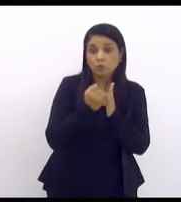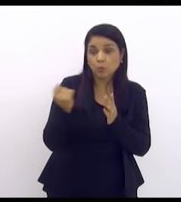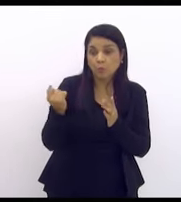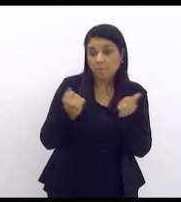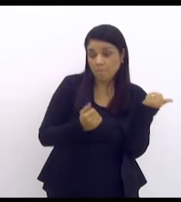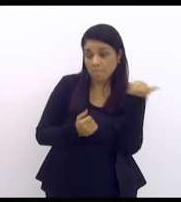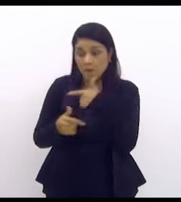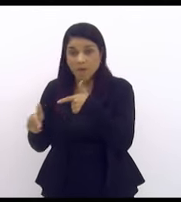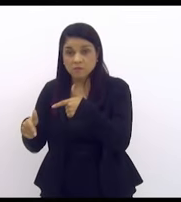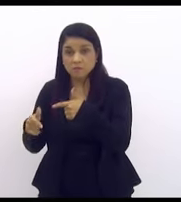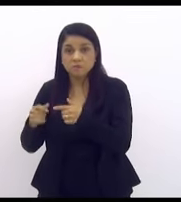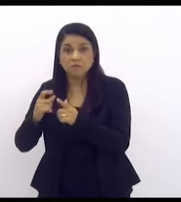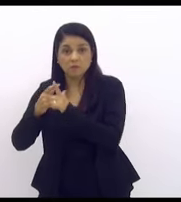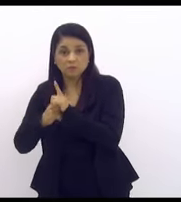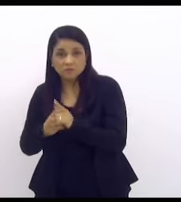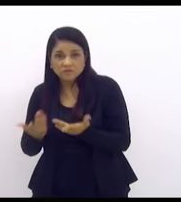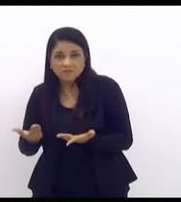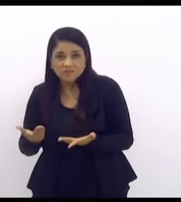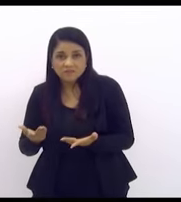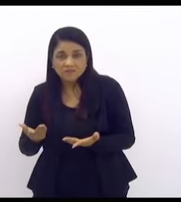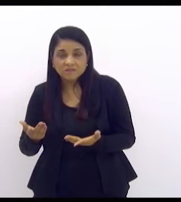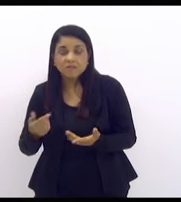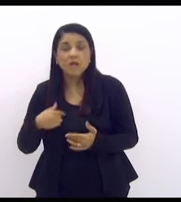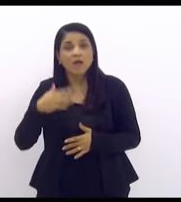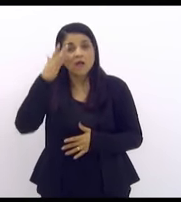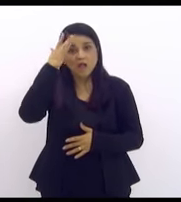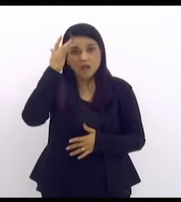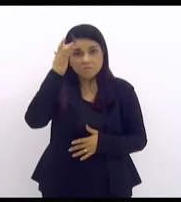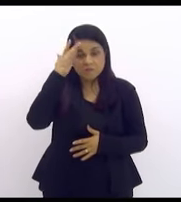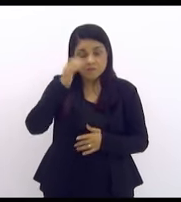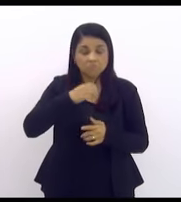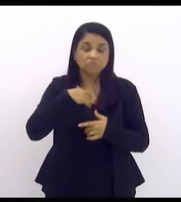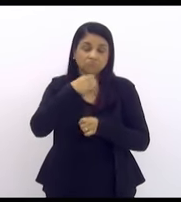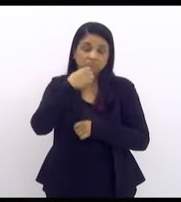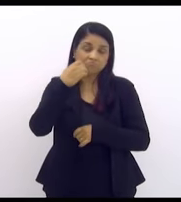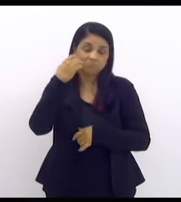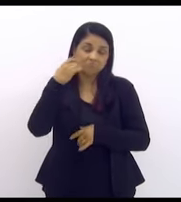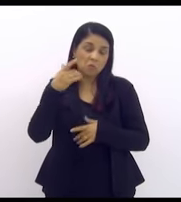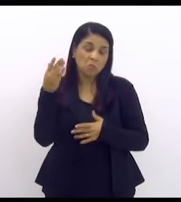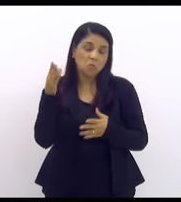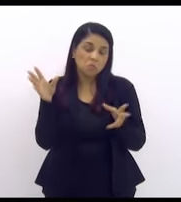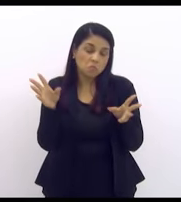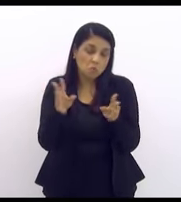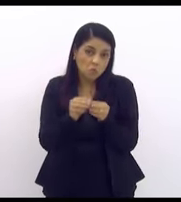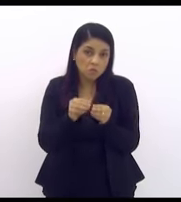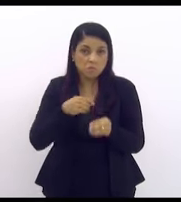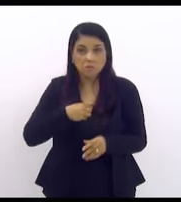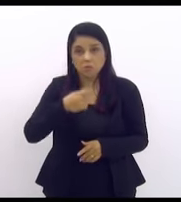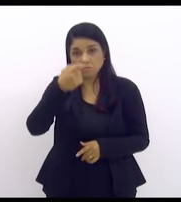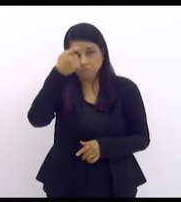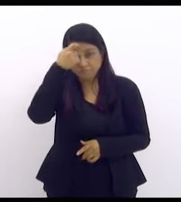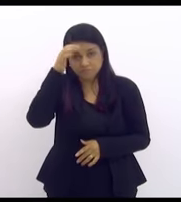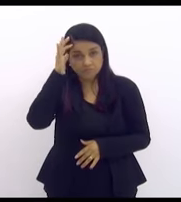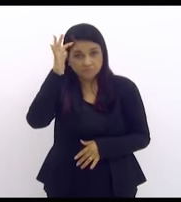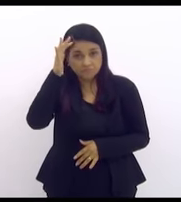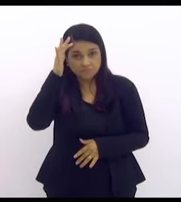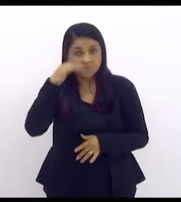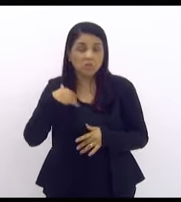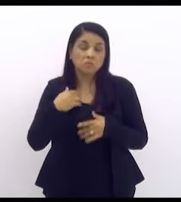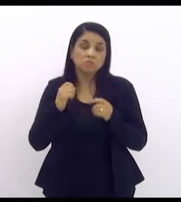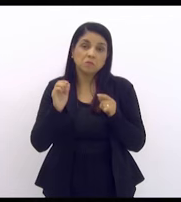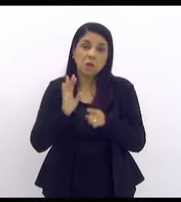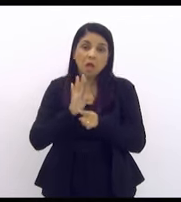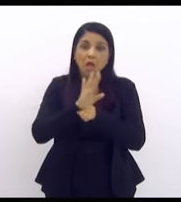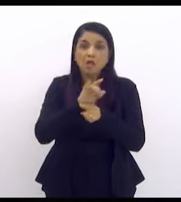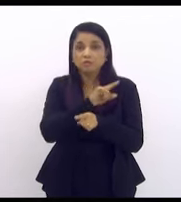dívida. E, com isso, eu vou deixar para amanhã, quem sabe, eu poder concluir meu raciocínio. Espero ter contribuído para aquelas pessoas que estão